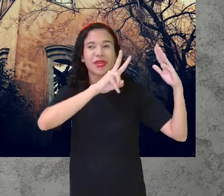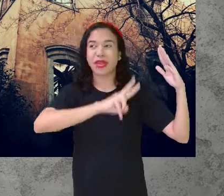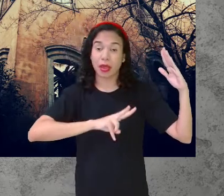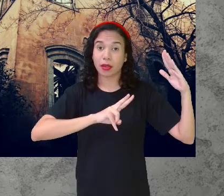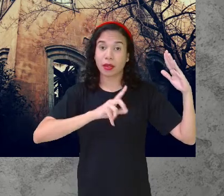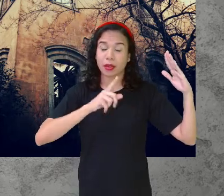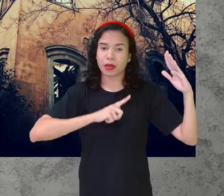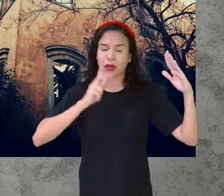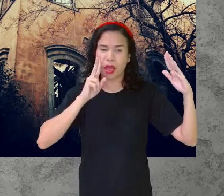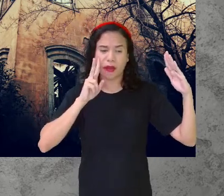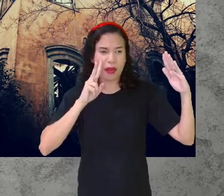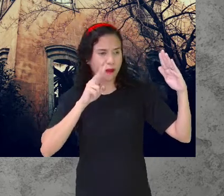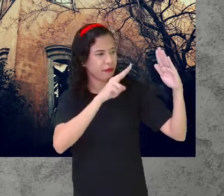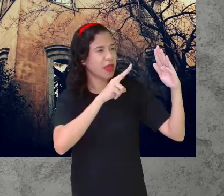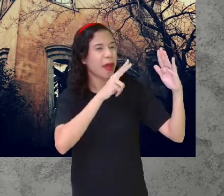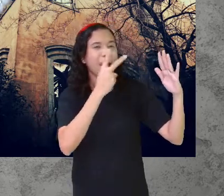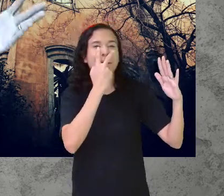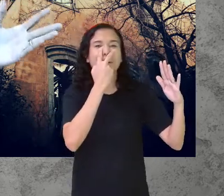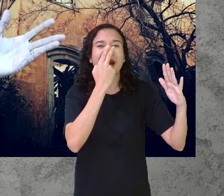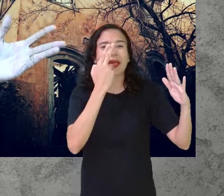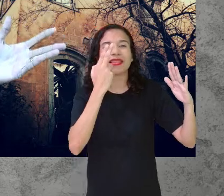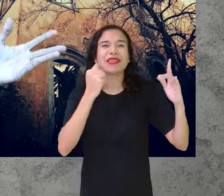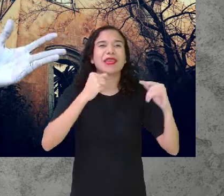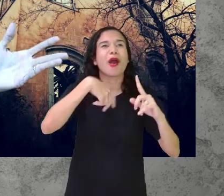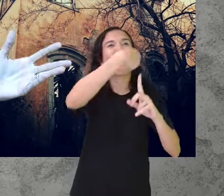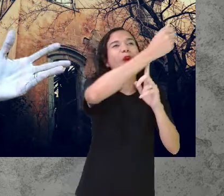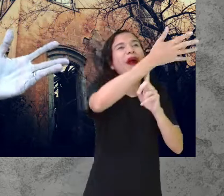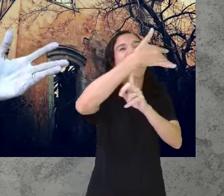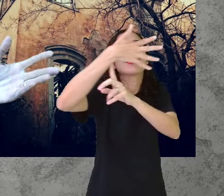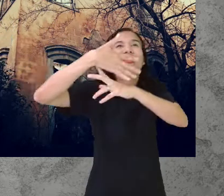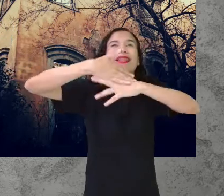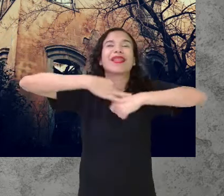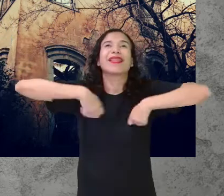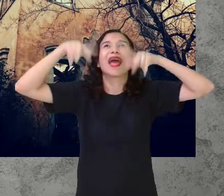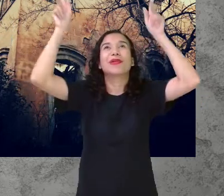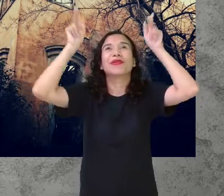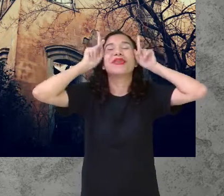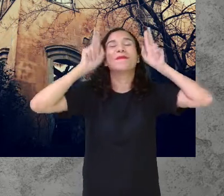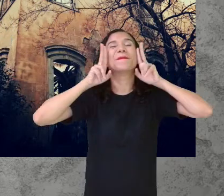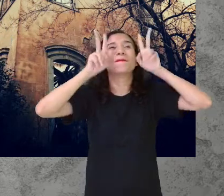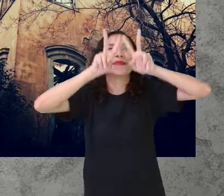uma impressão outonal de castelo encantado, que dava uma